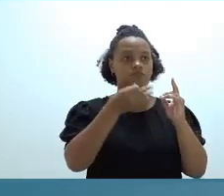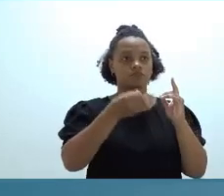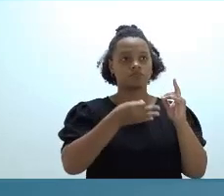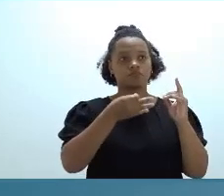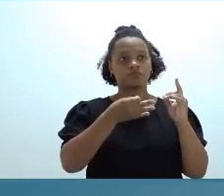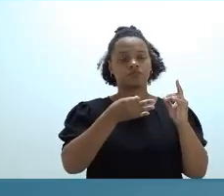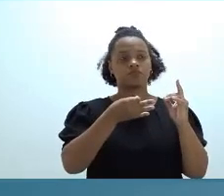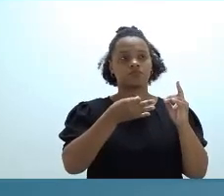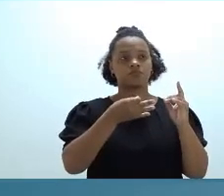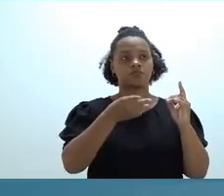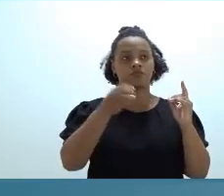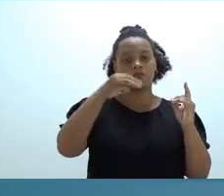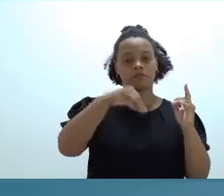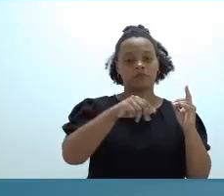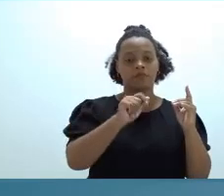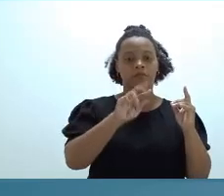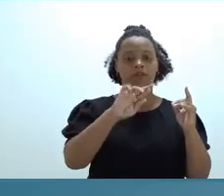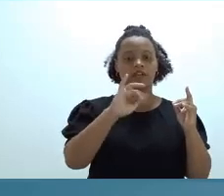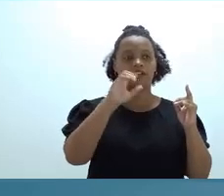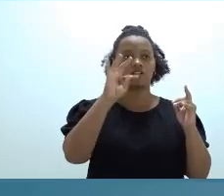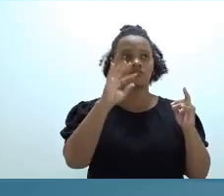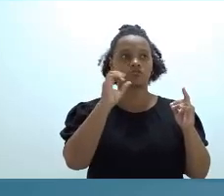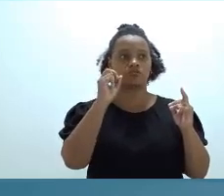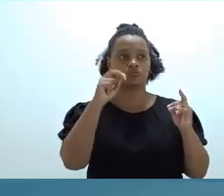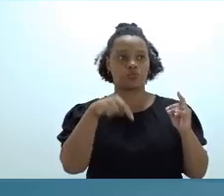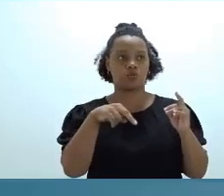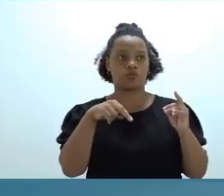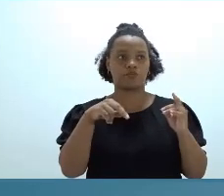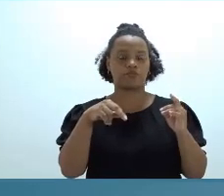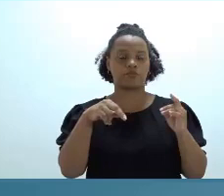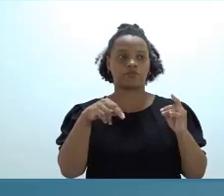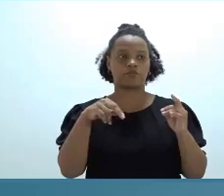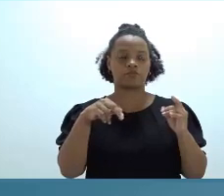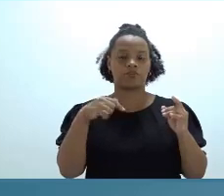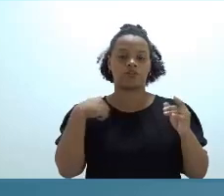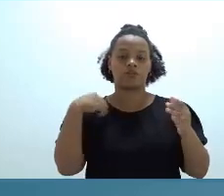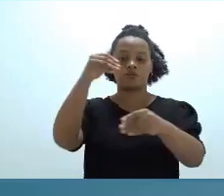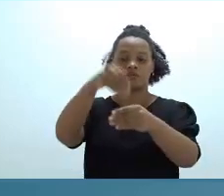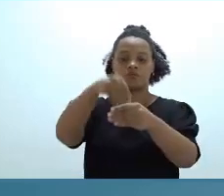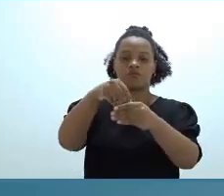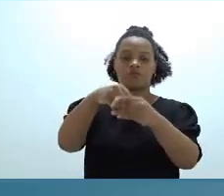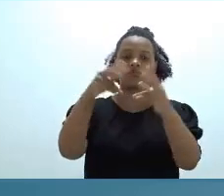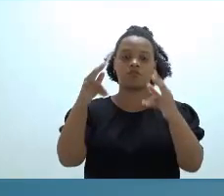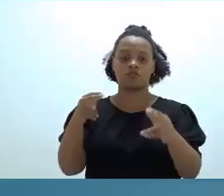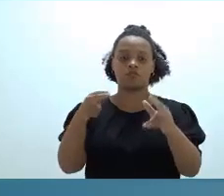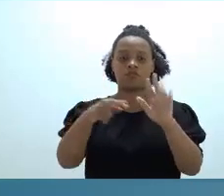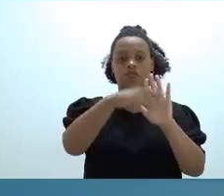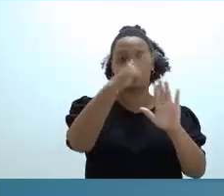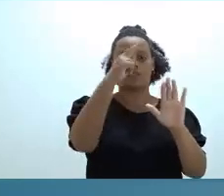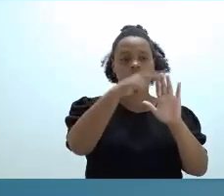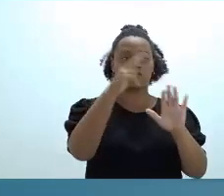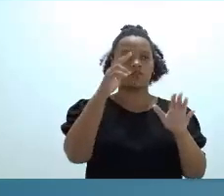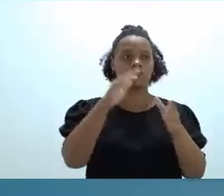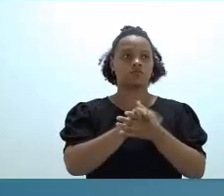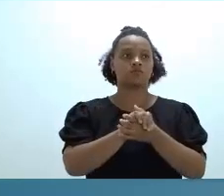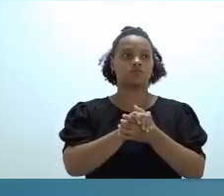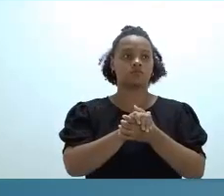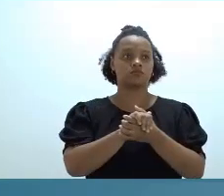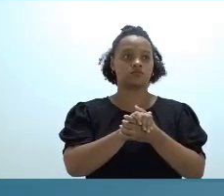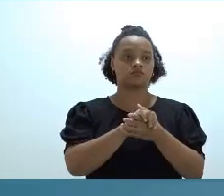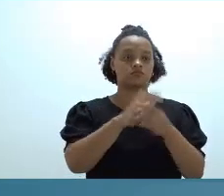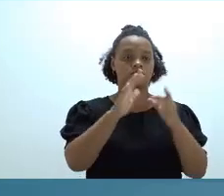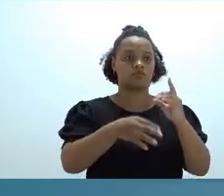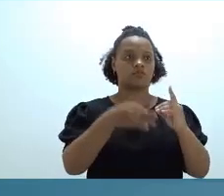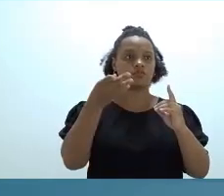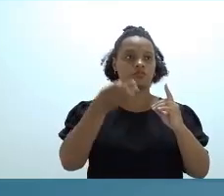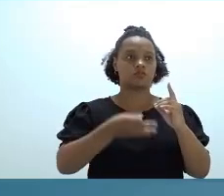Desembargador Maestro. Senhor presidente, relator. Obrigado, desembargador Maestro. Desembargador